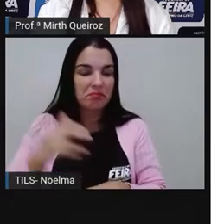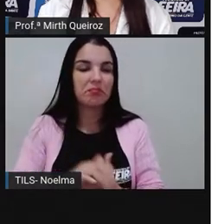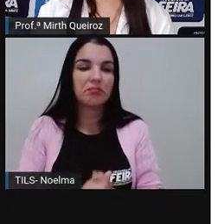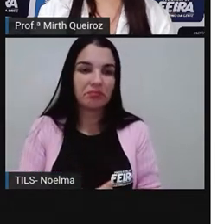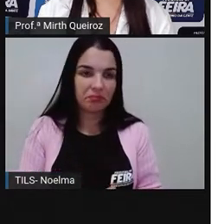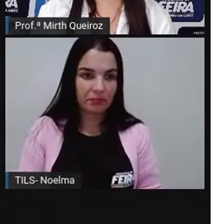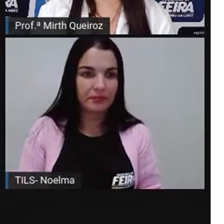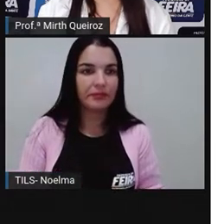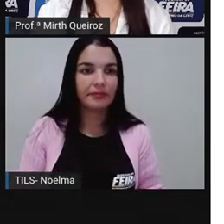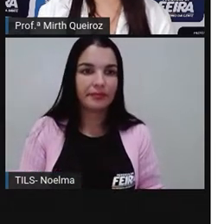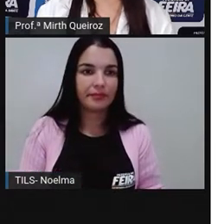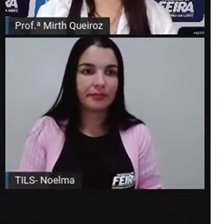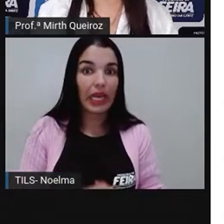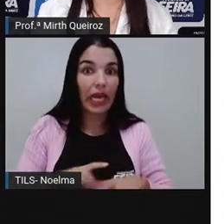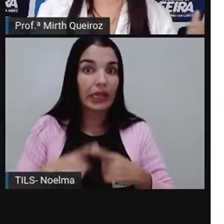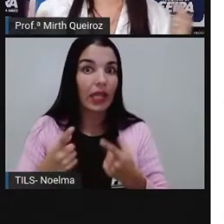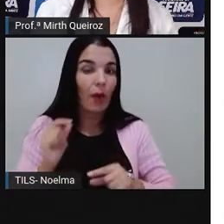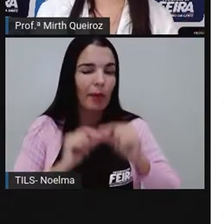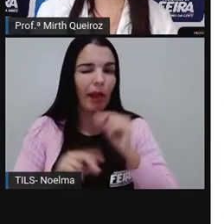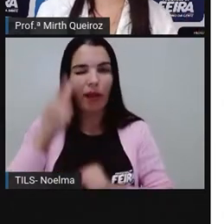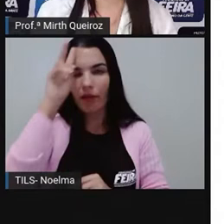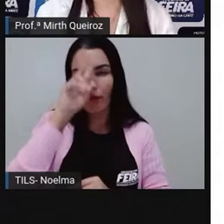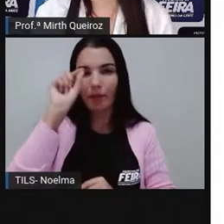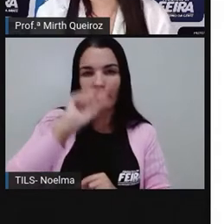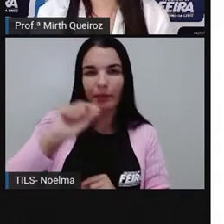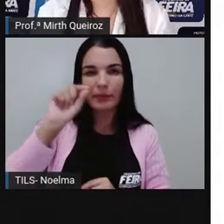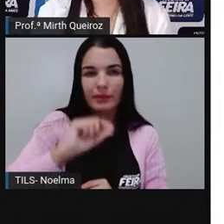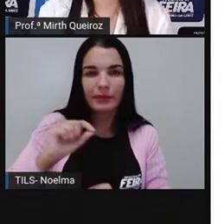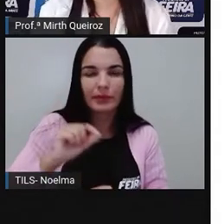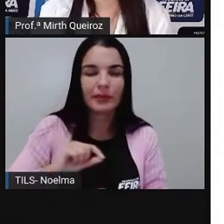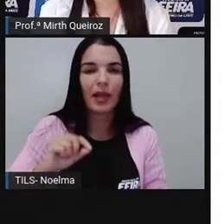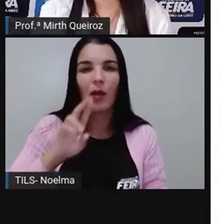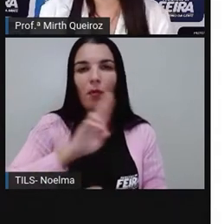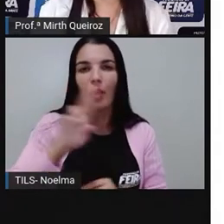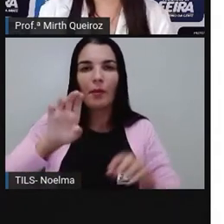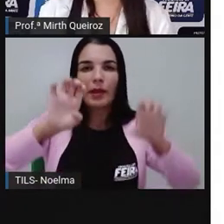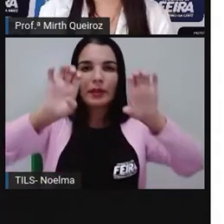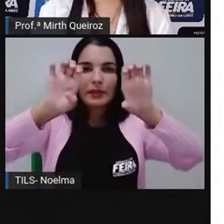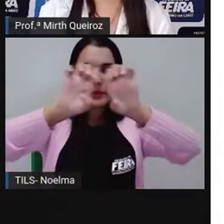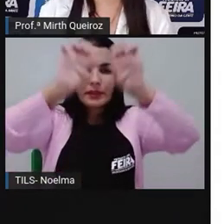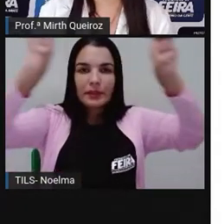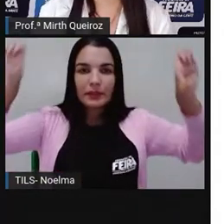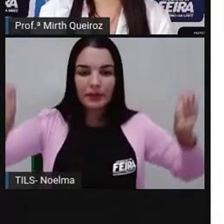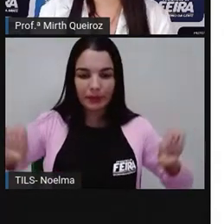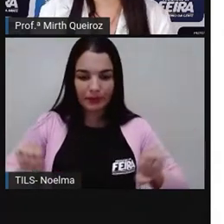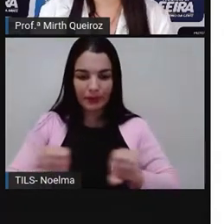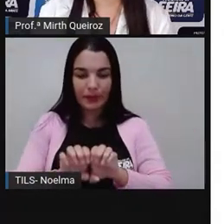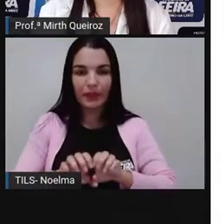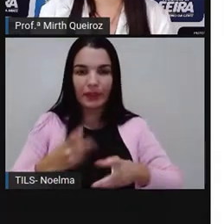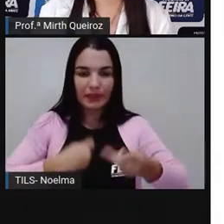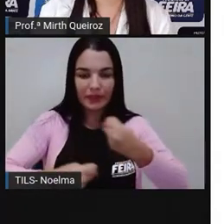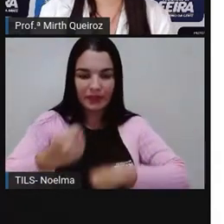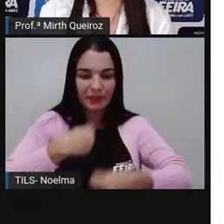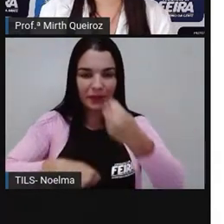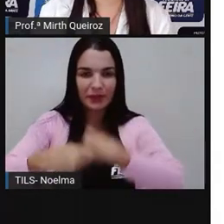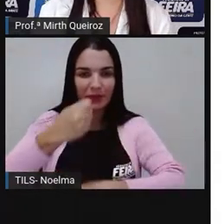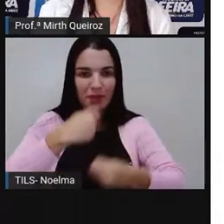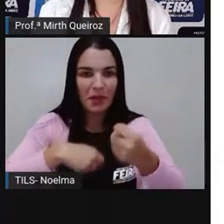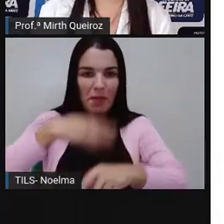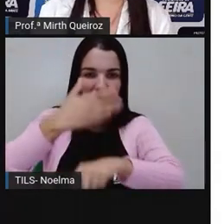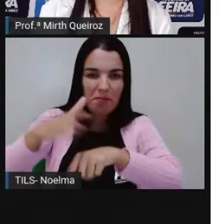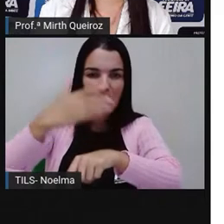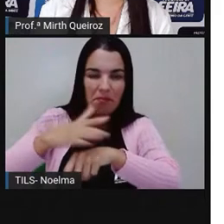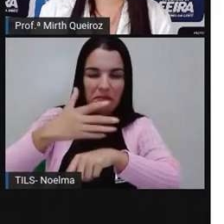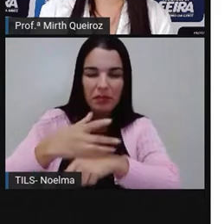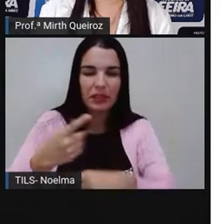metais preciosos. E aí a gente lembra lá sobre o mercantilismo, né? Que era a prática econômica onde se buscava